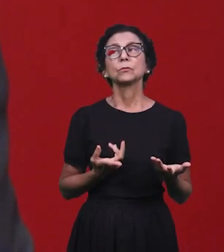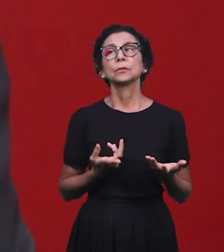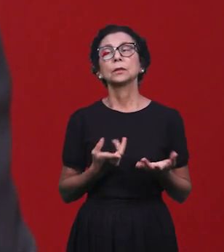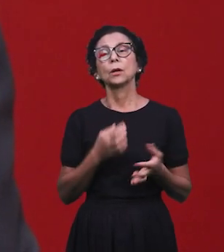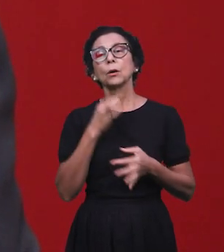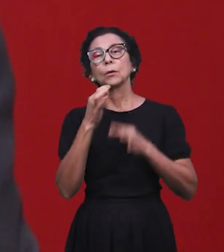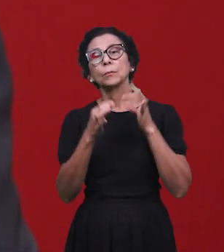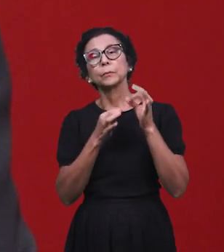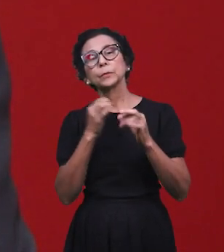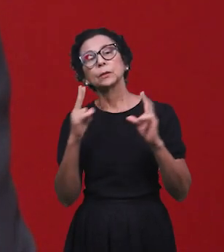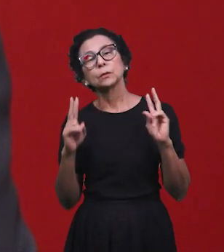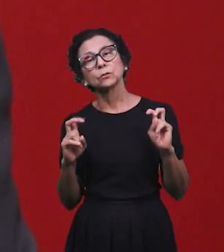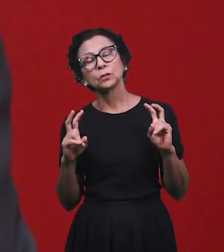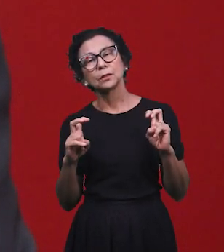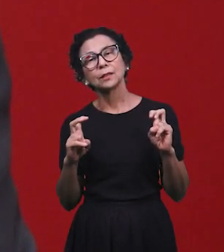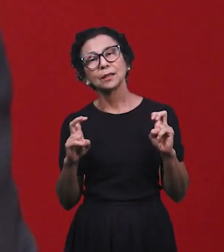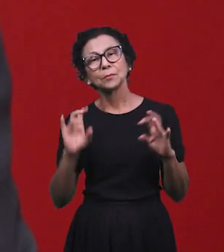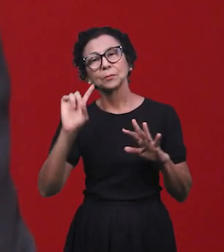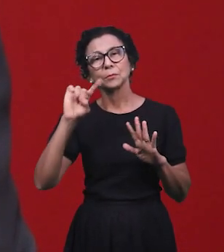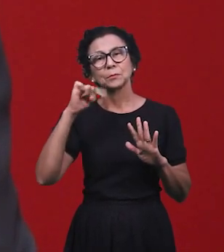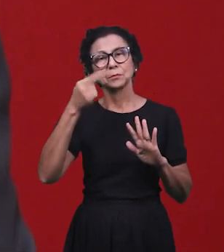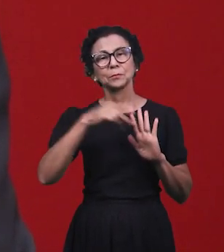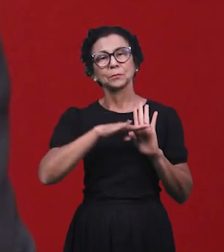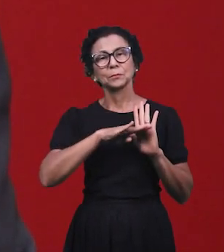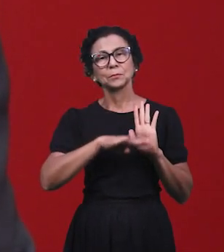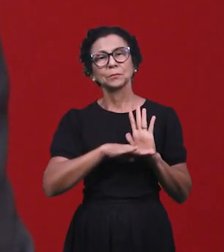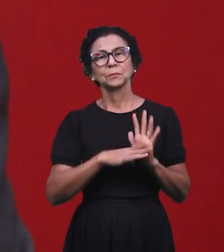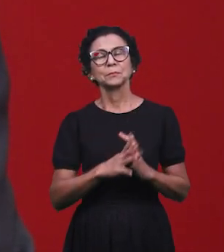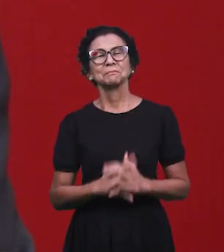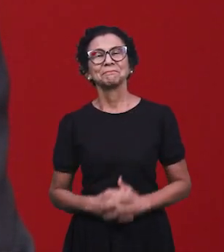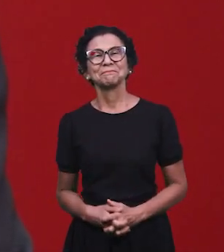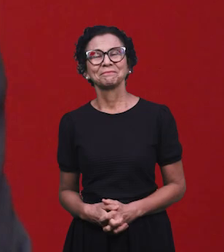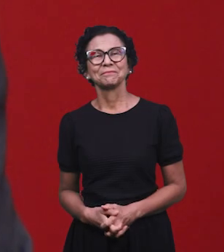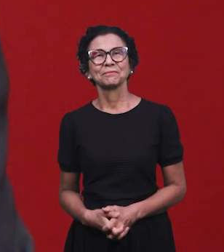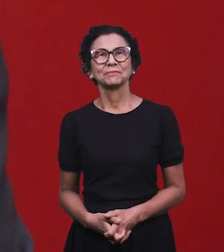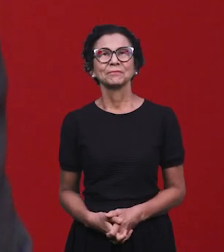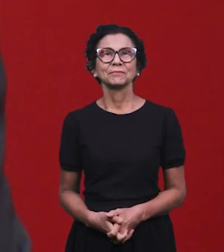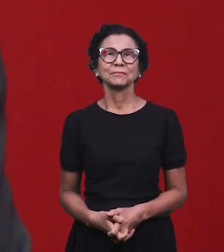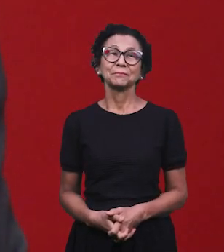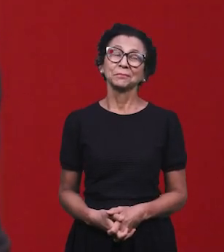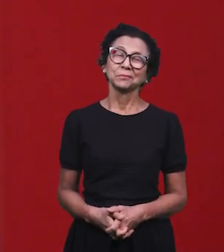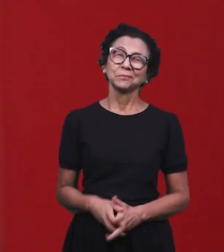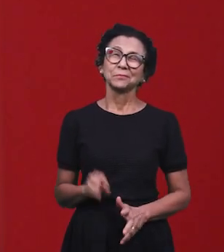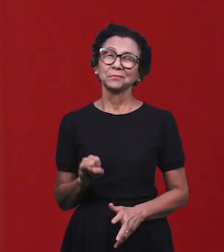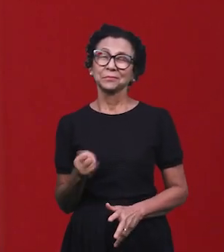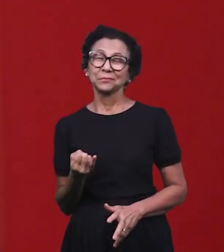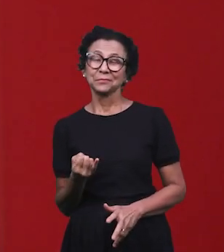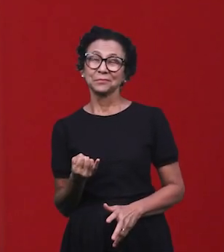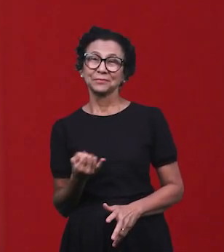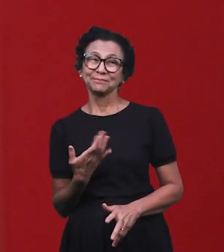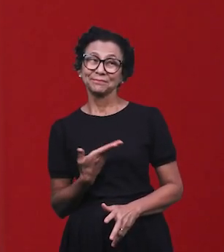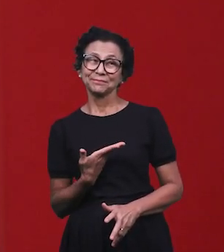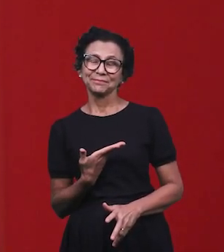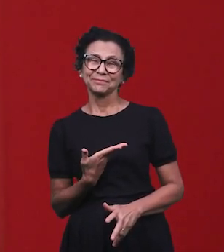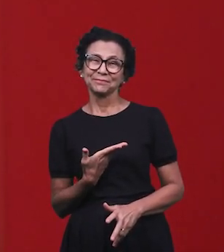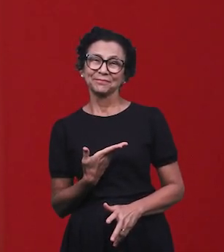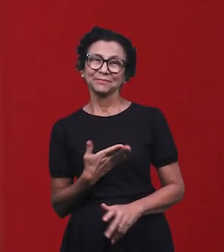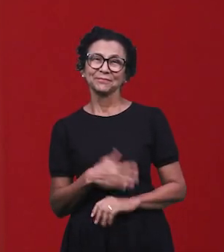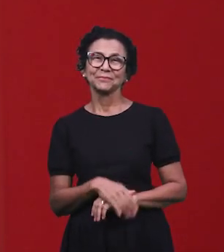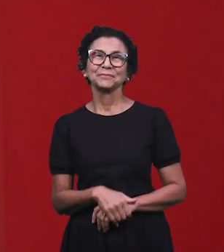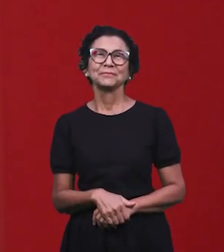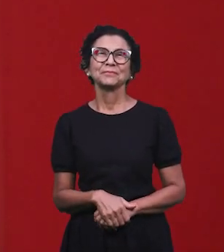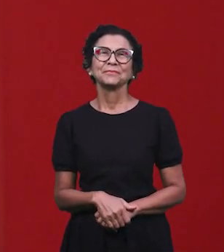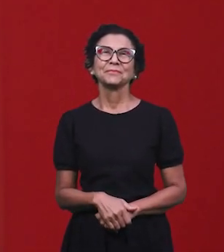dúvidas, sugerindo temas de estudo até mesmo para próximos programas. E aí, pegando aqui a deixa do Coronel